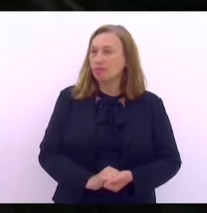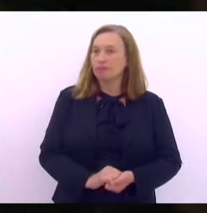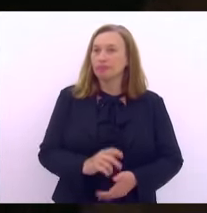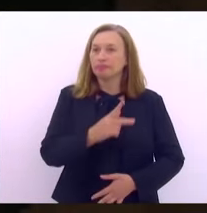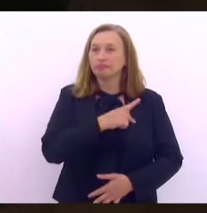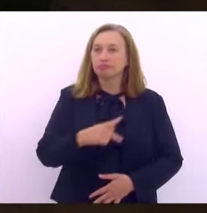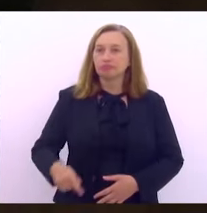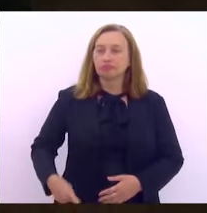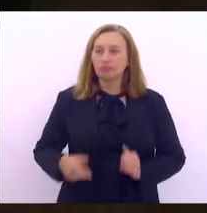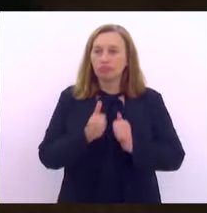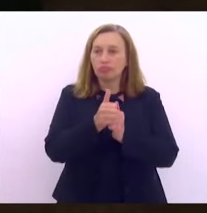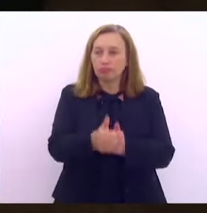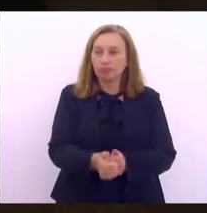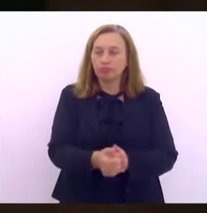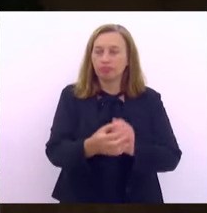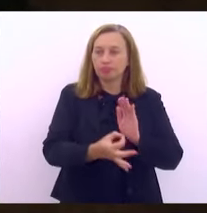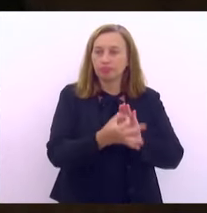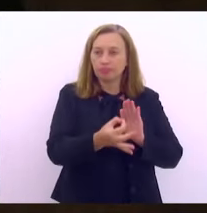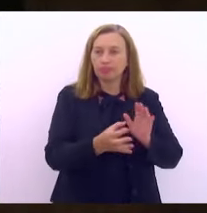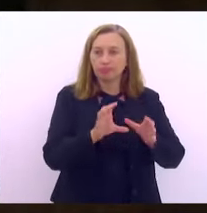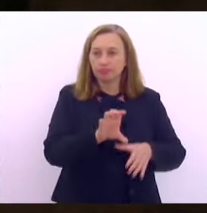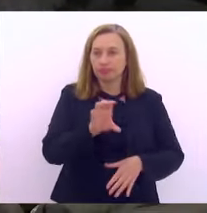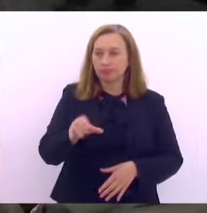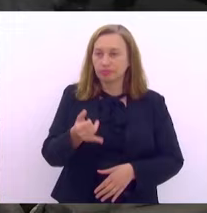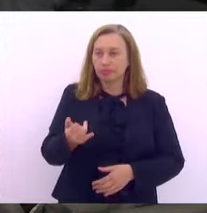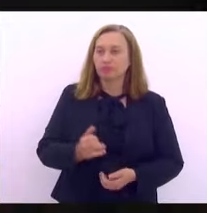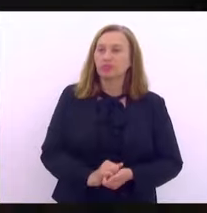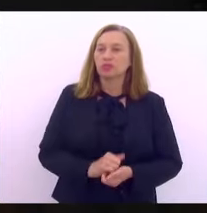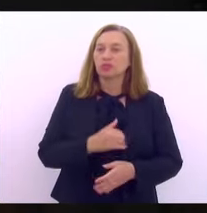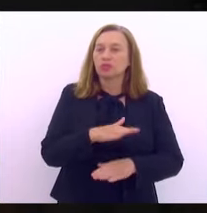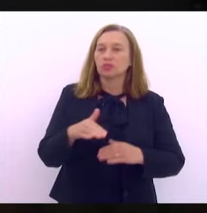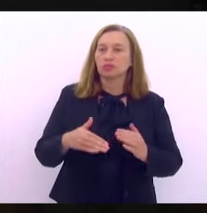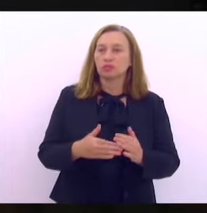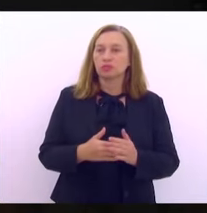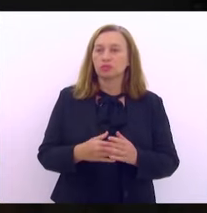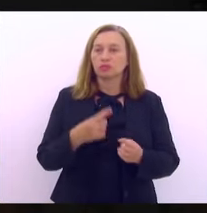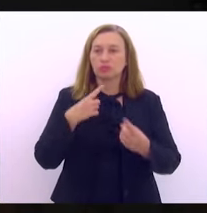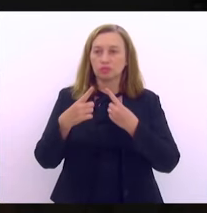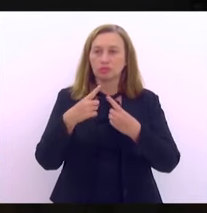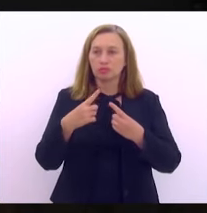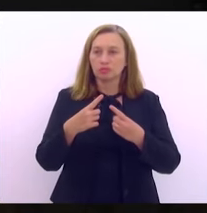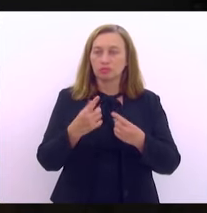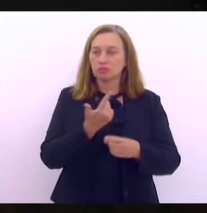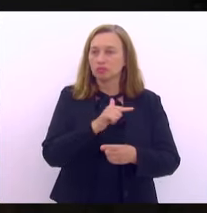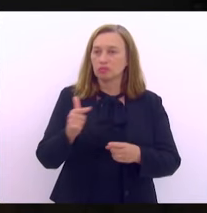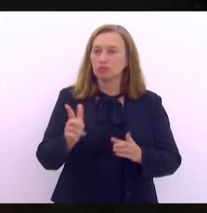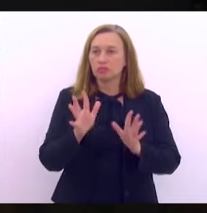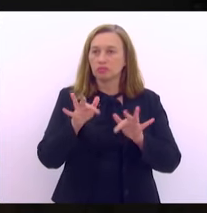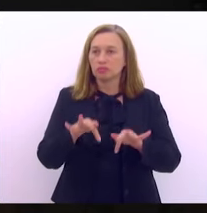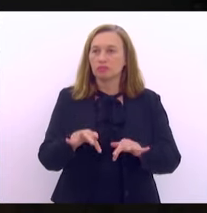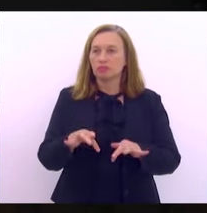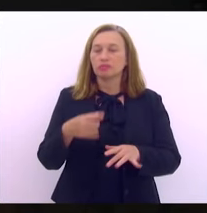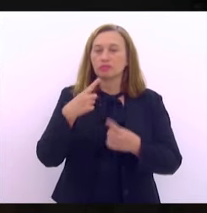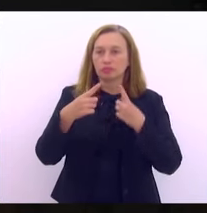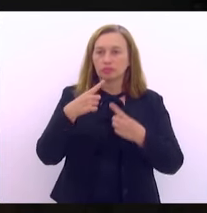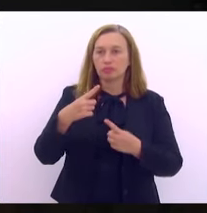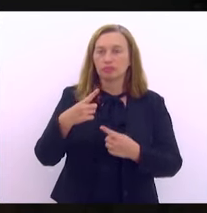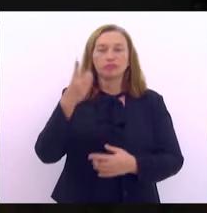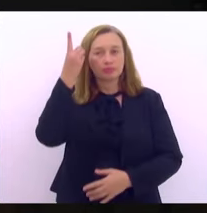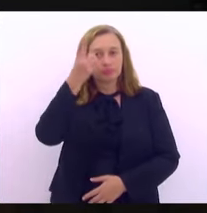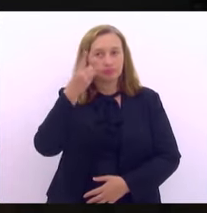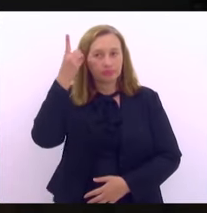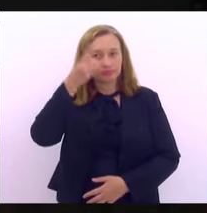Presidente, acompanho o parecer da CCJ. Com os pareceres emitidos em discussão, não havendo quem queira discutir. Para discutir, senhora. Para